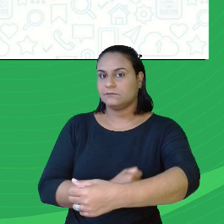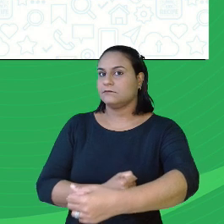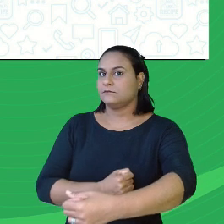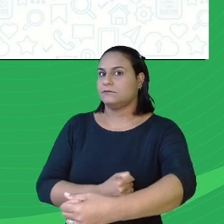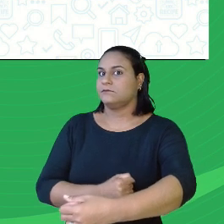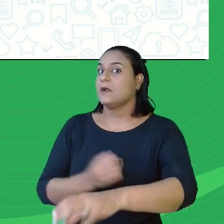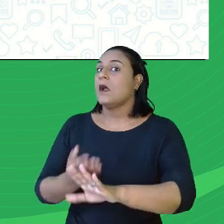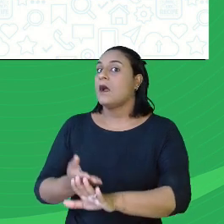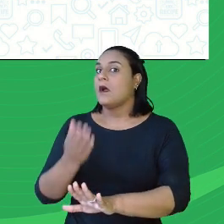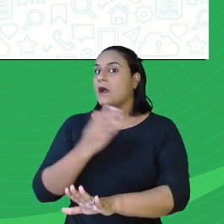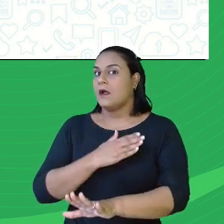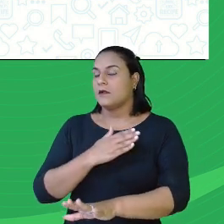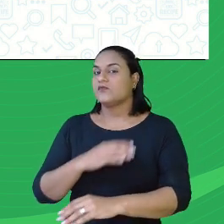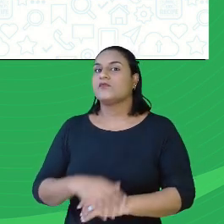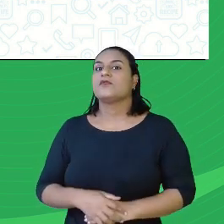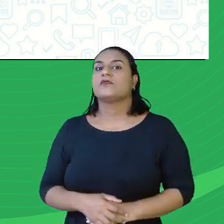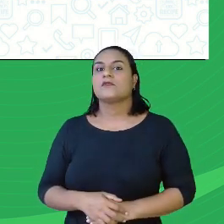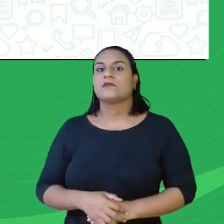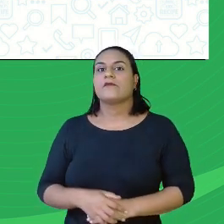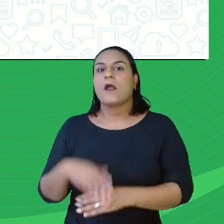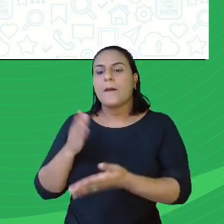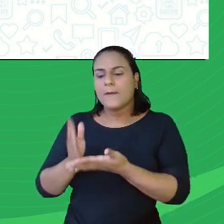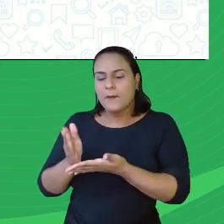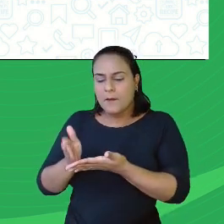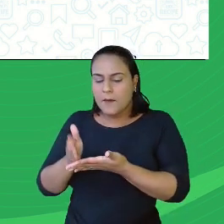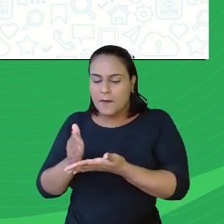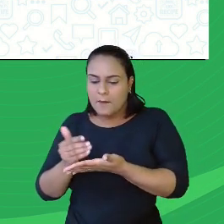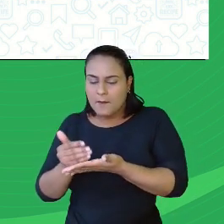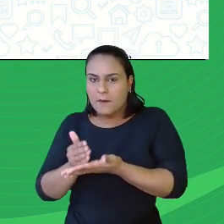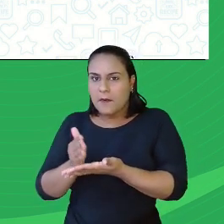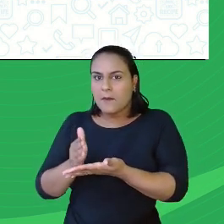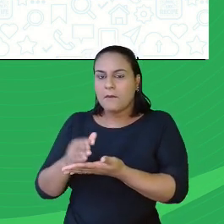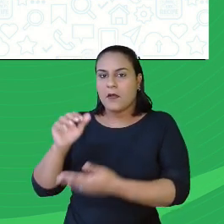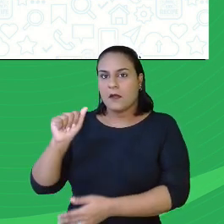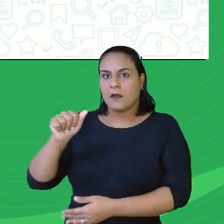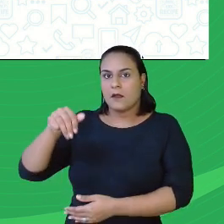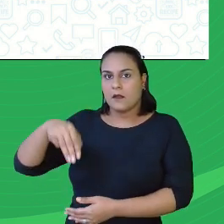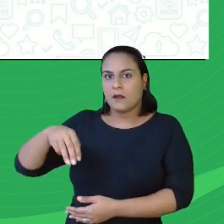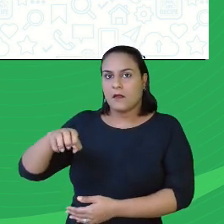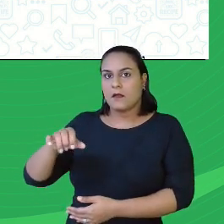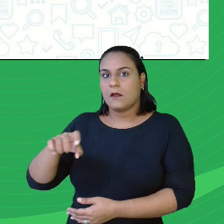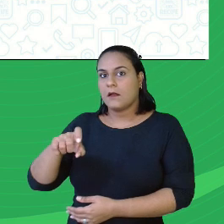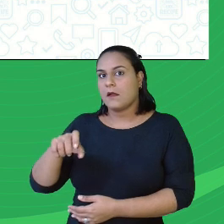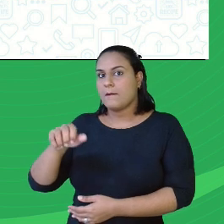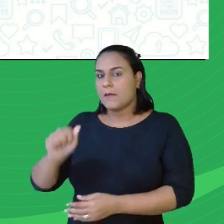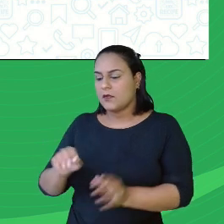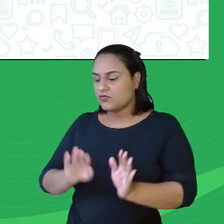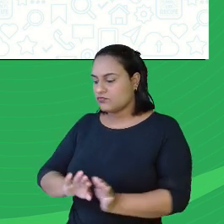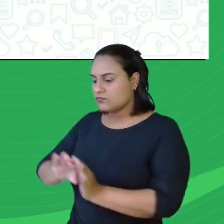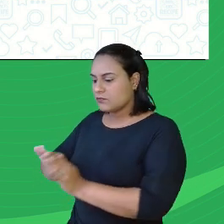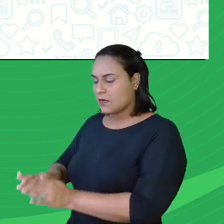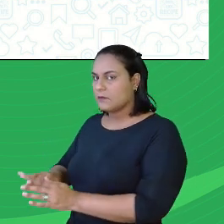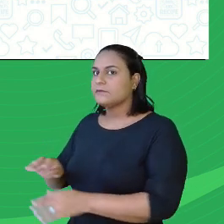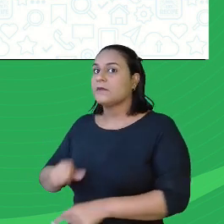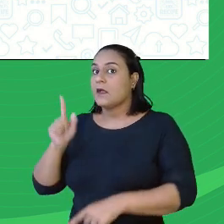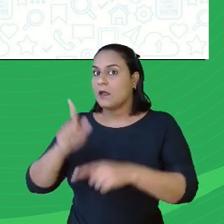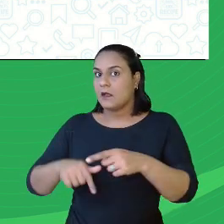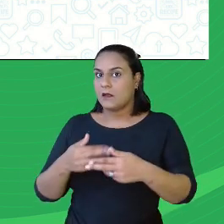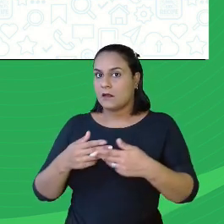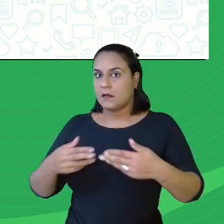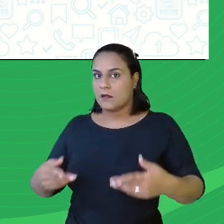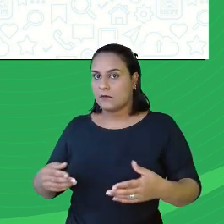vai enxaguar e picar as ameixas e reservar. Coloque os demais ingredientes